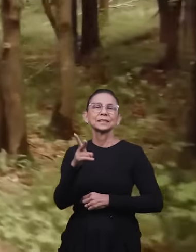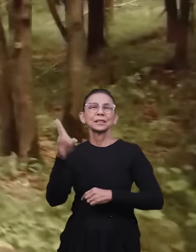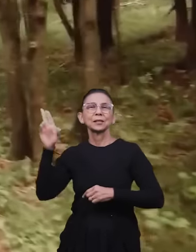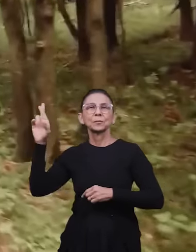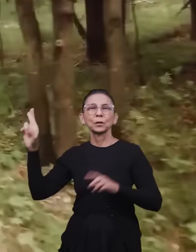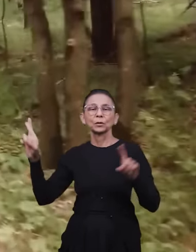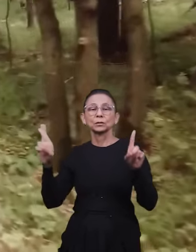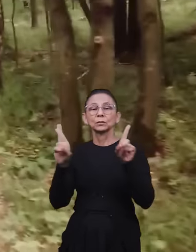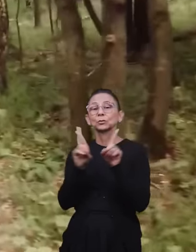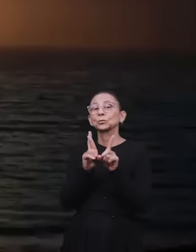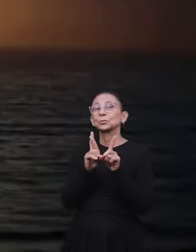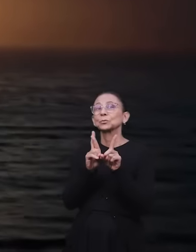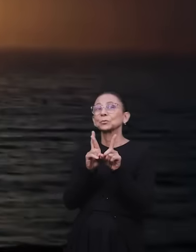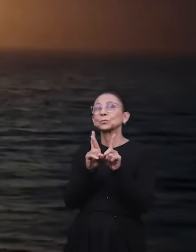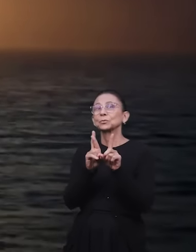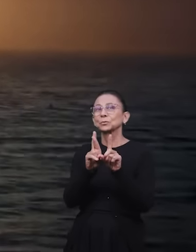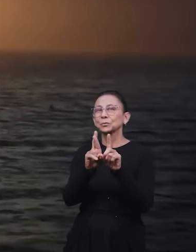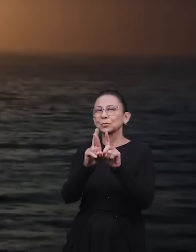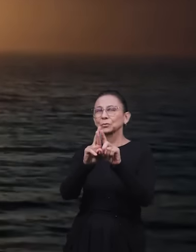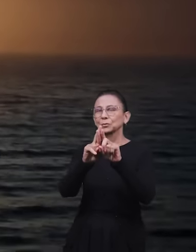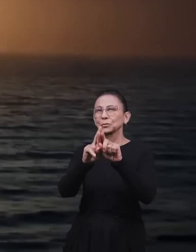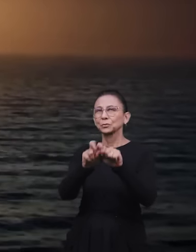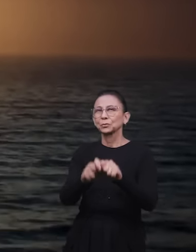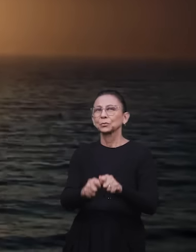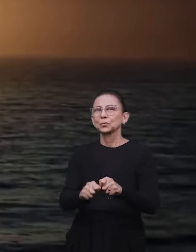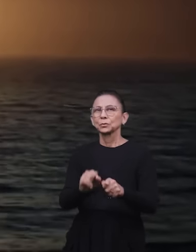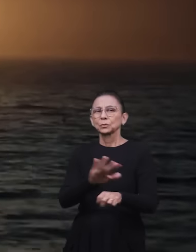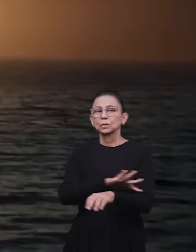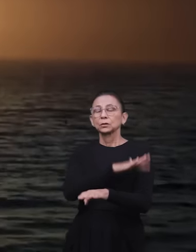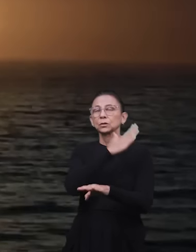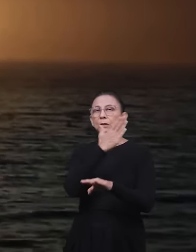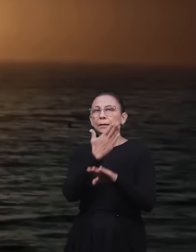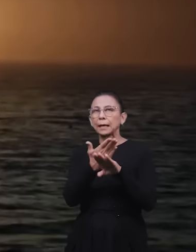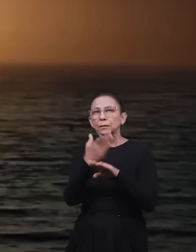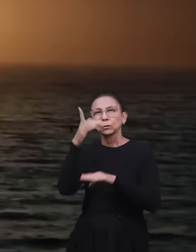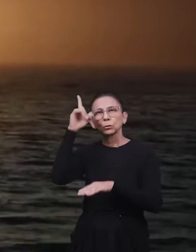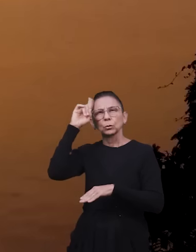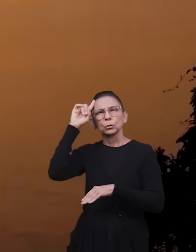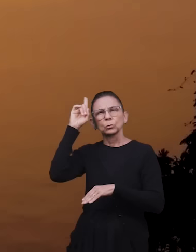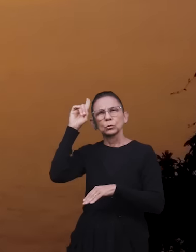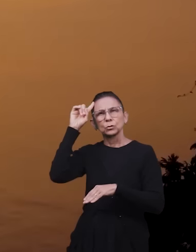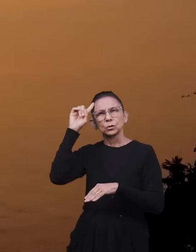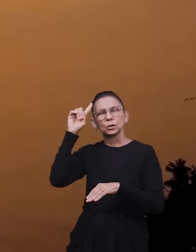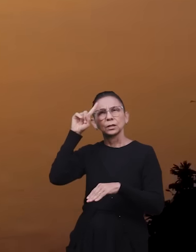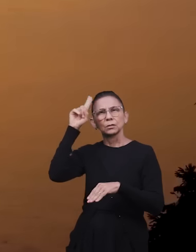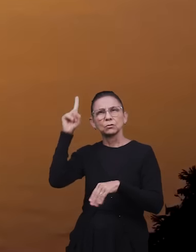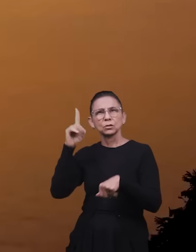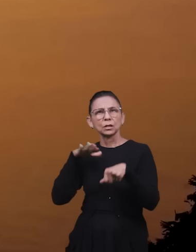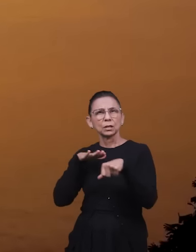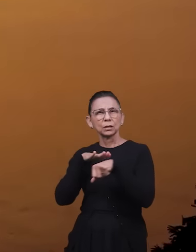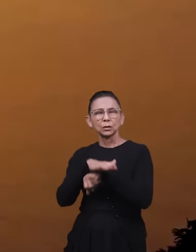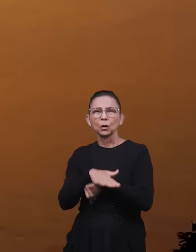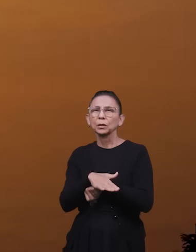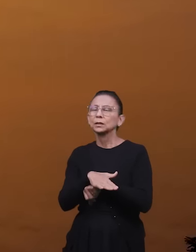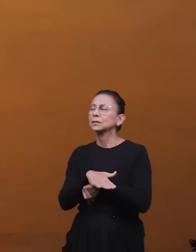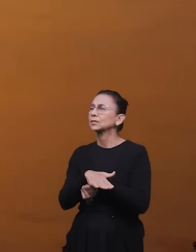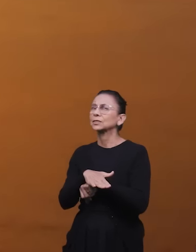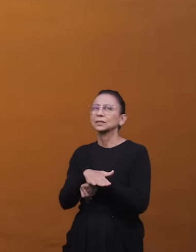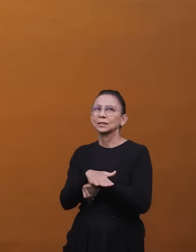destra está. Nem de dia, nem de noite, mal algum